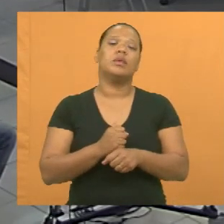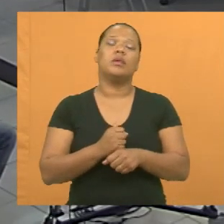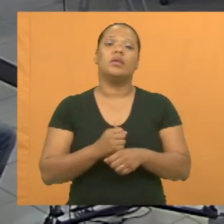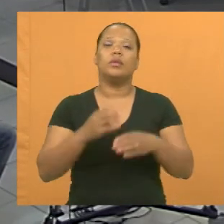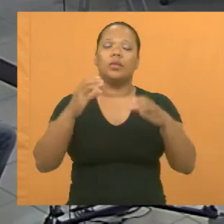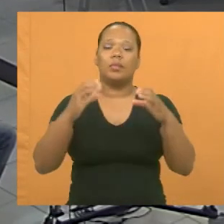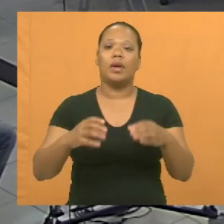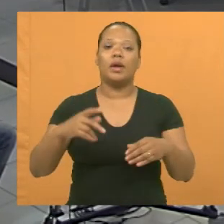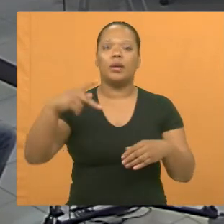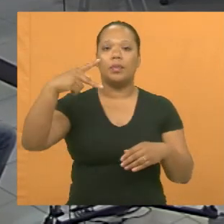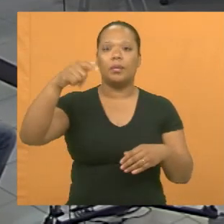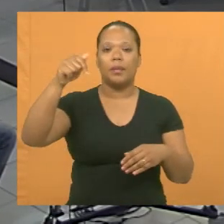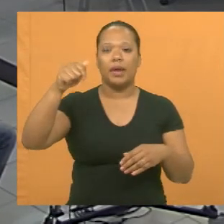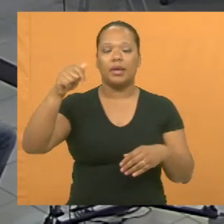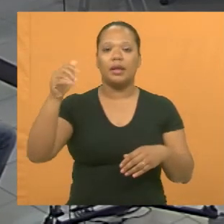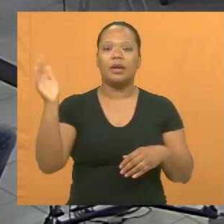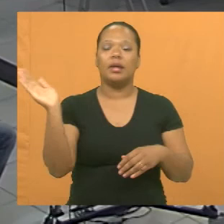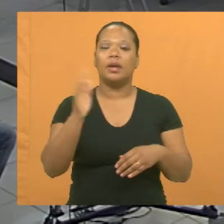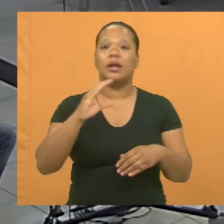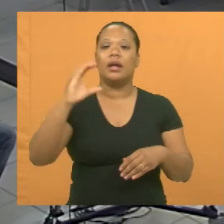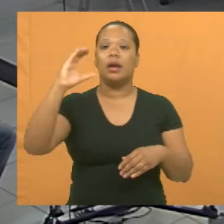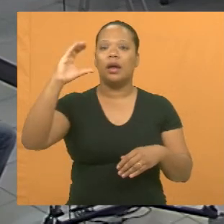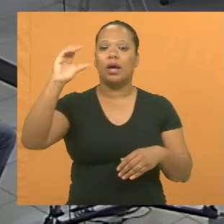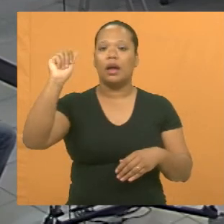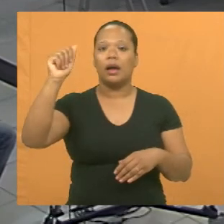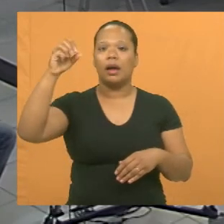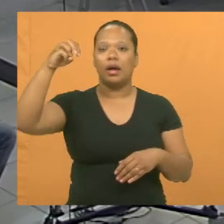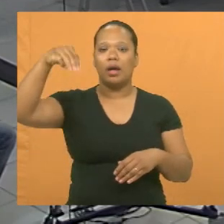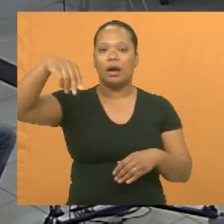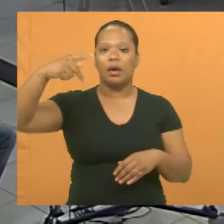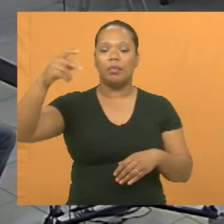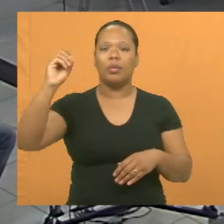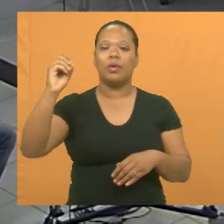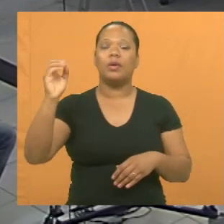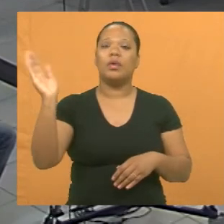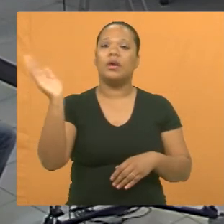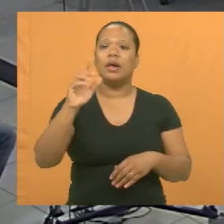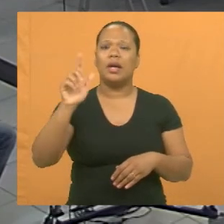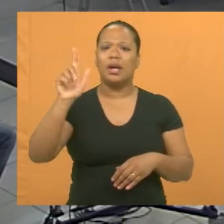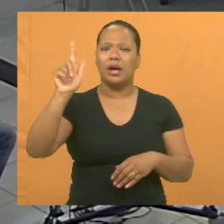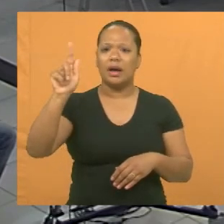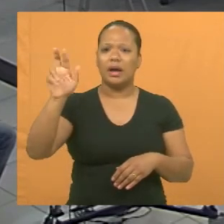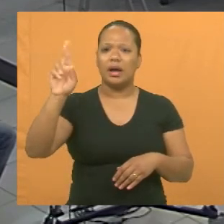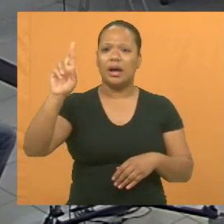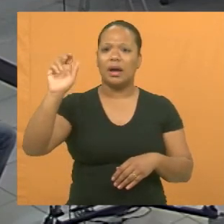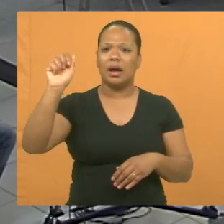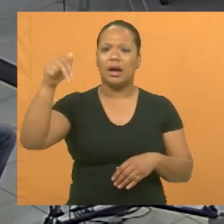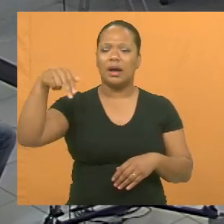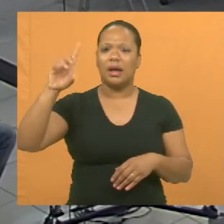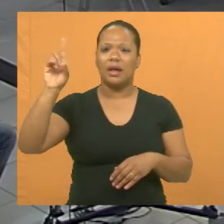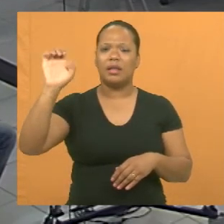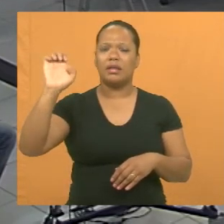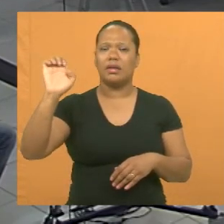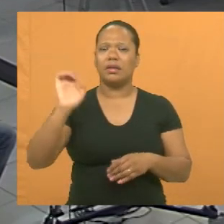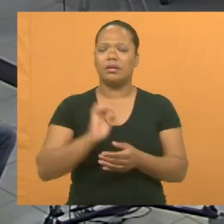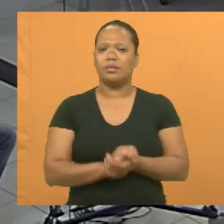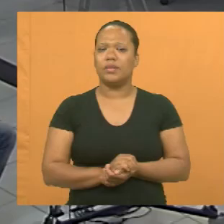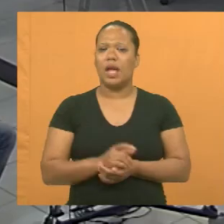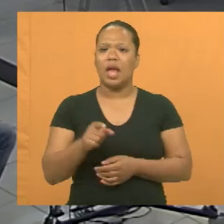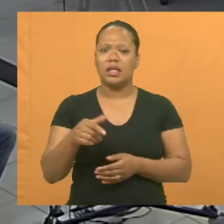Grande. Autoria, vereadora Lucimar Ponciano. Senhorita presidente, não há mais pedidos de